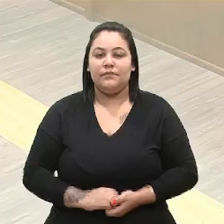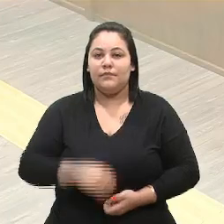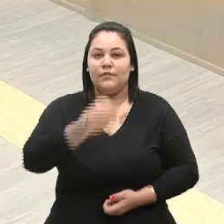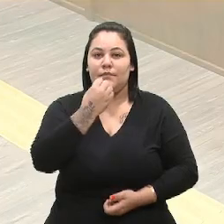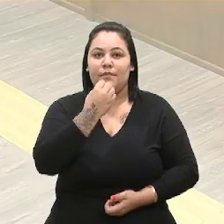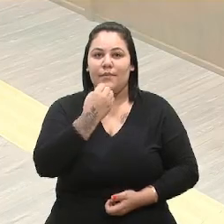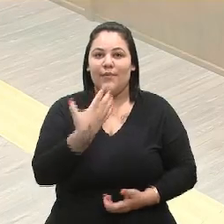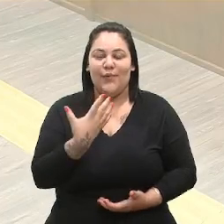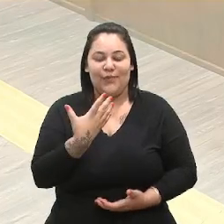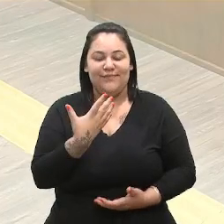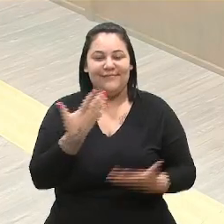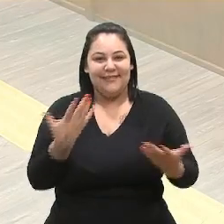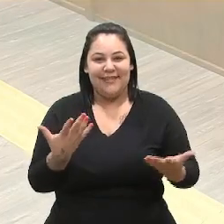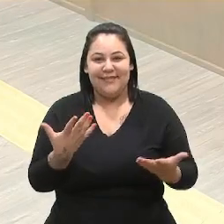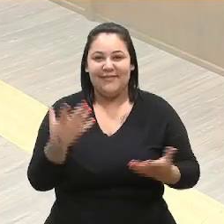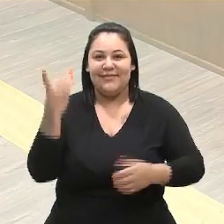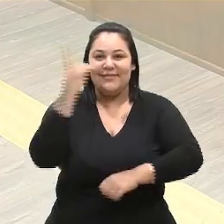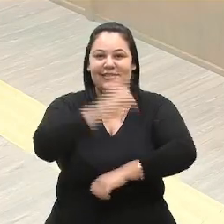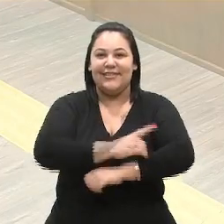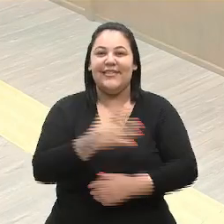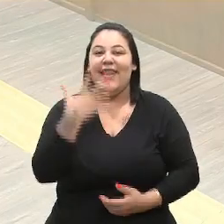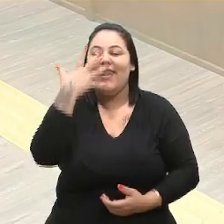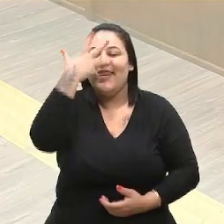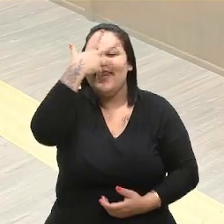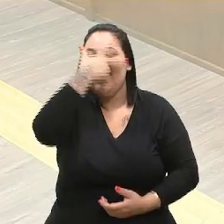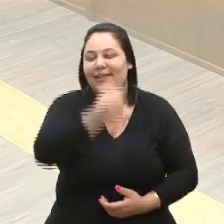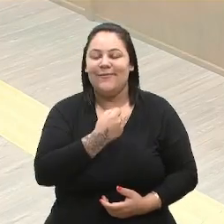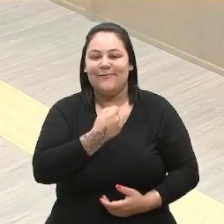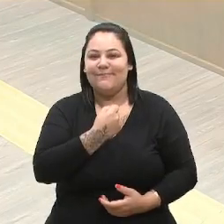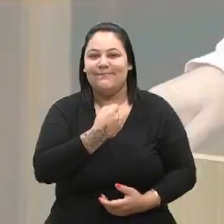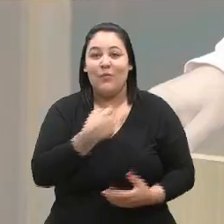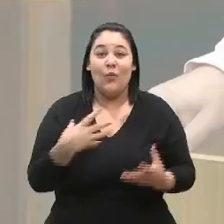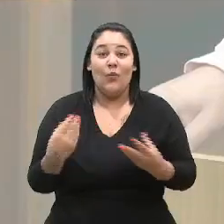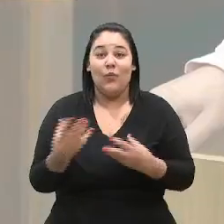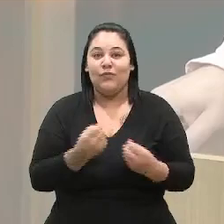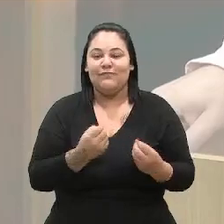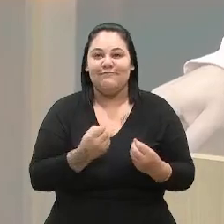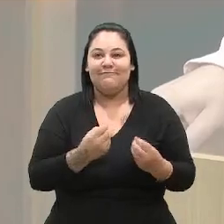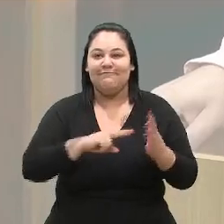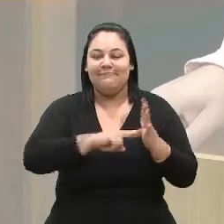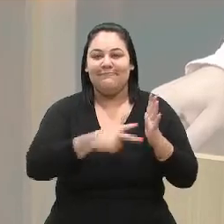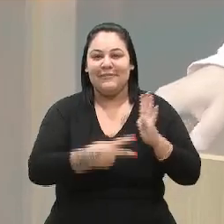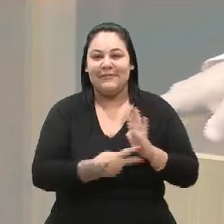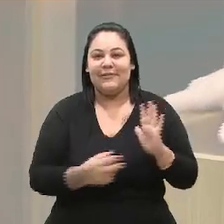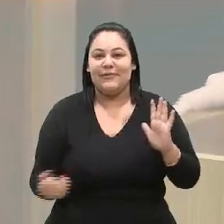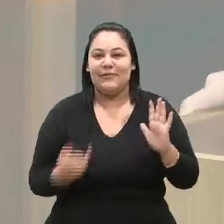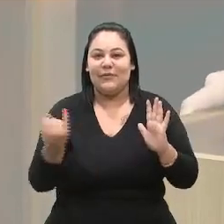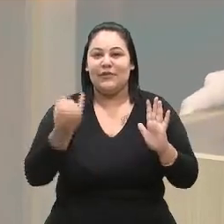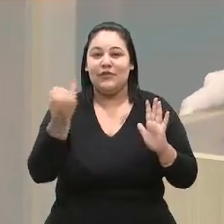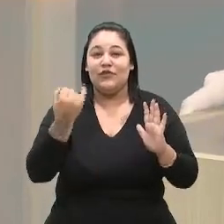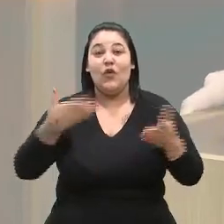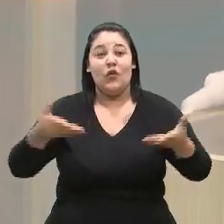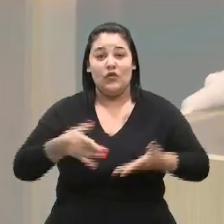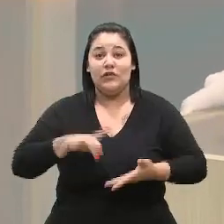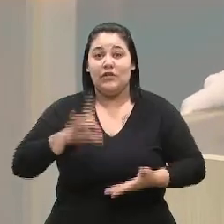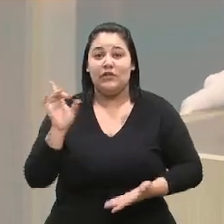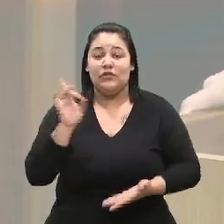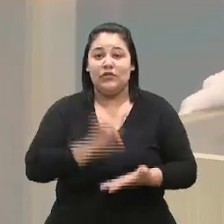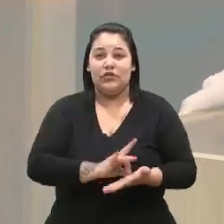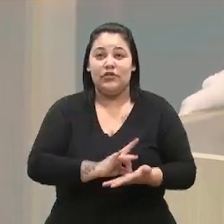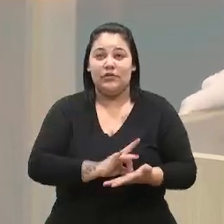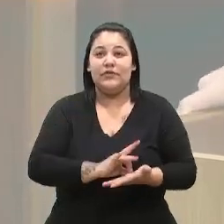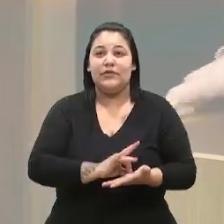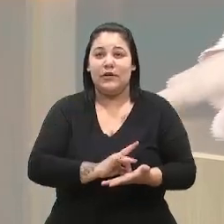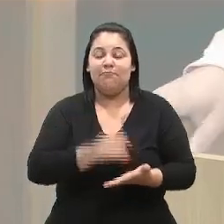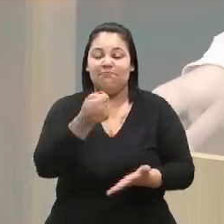Pô, que dia bonito e cheio de significado aqui, né? Temos, como eu disse anteriormente, Dia Internacional da Luta contra o Racismo, Dia